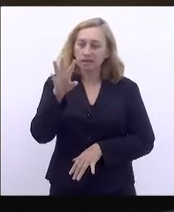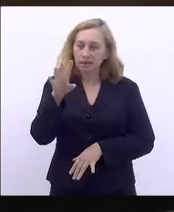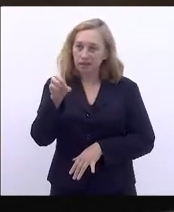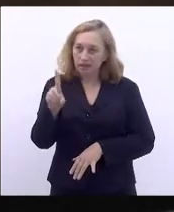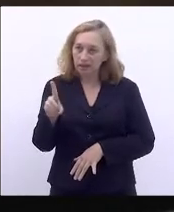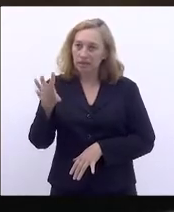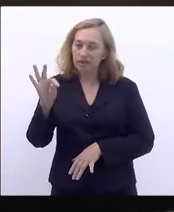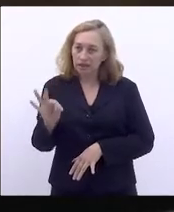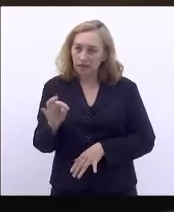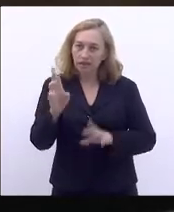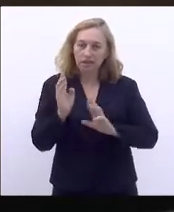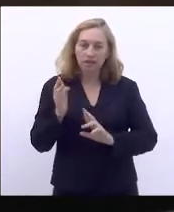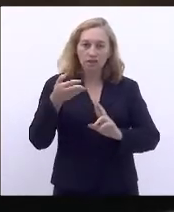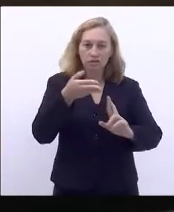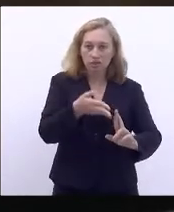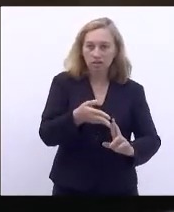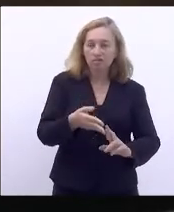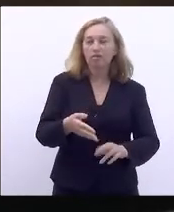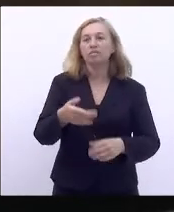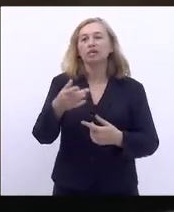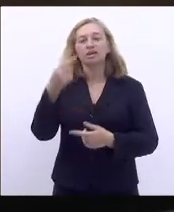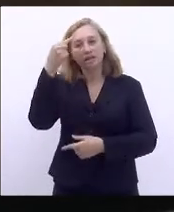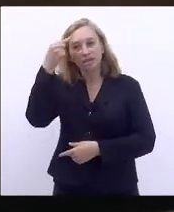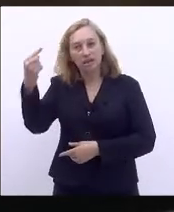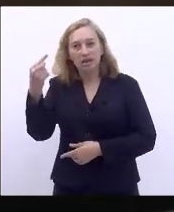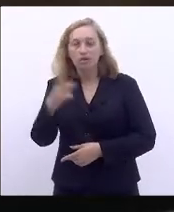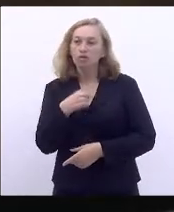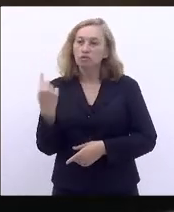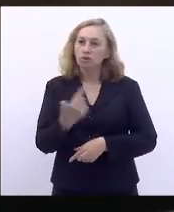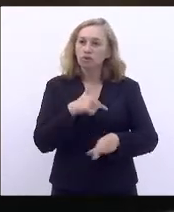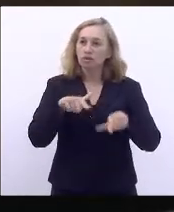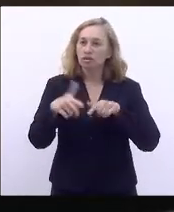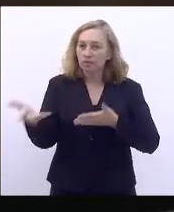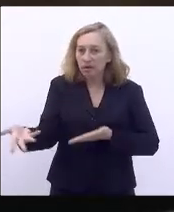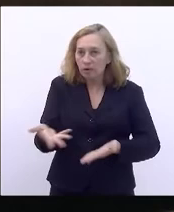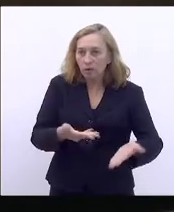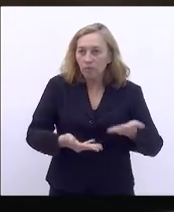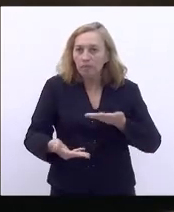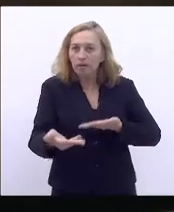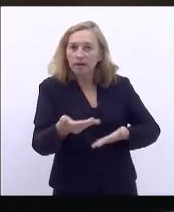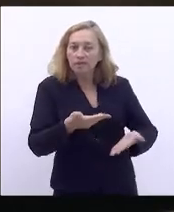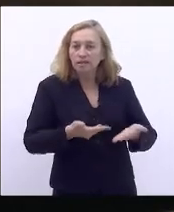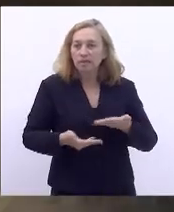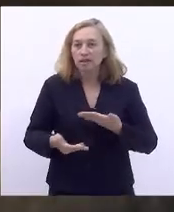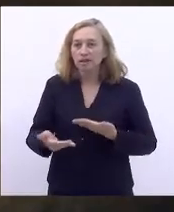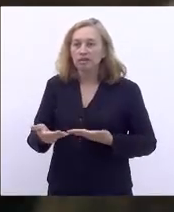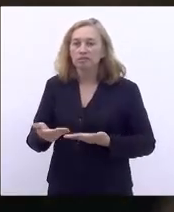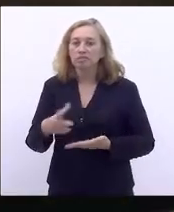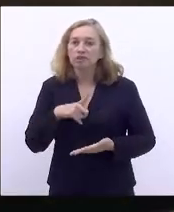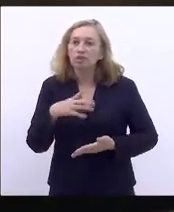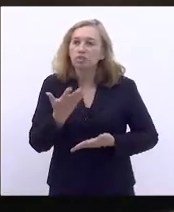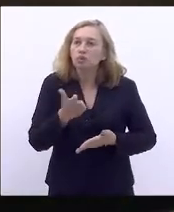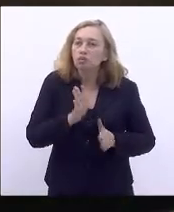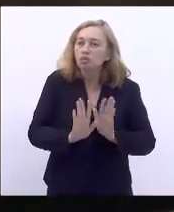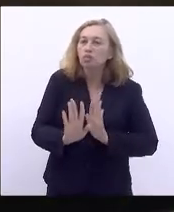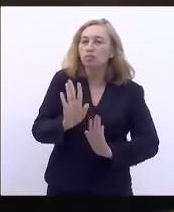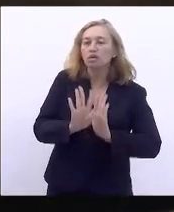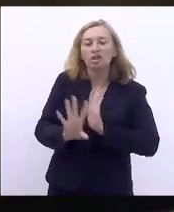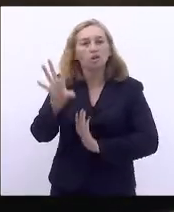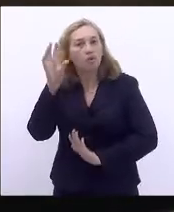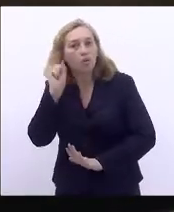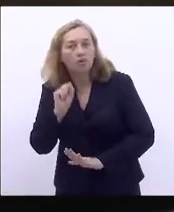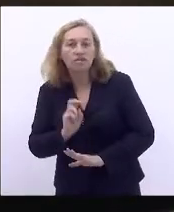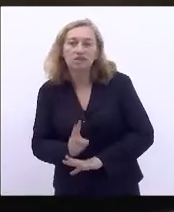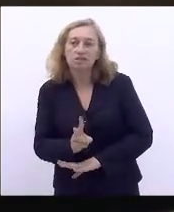essa ideia. E o nosso mandato é compartilhado, tem um cuidado e ouve sempre